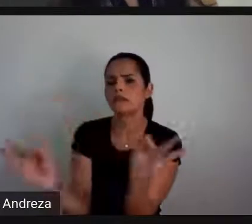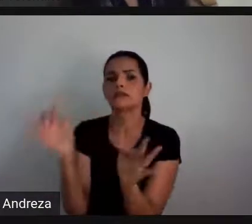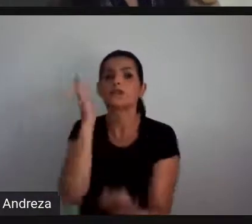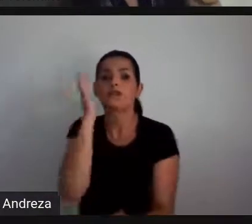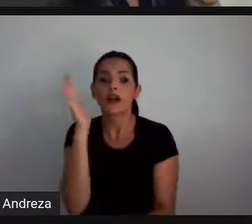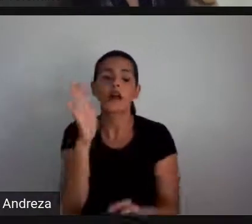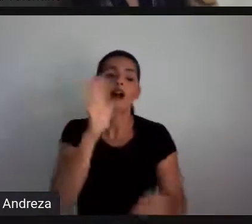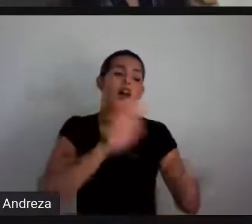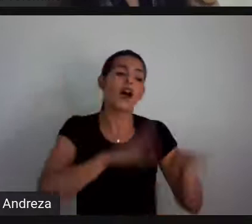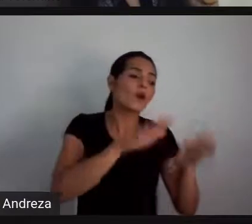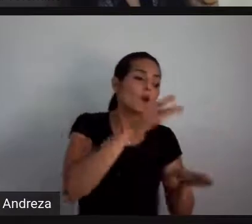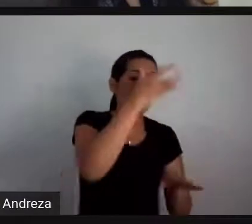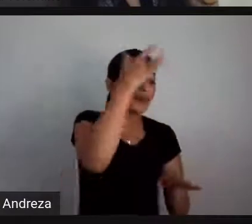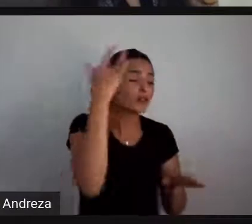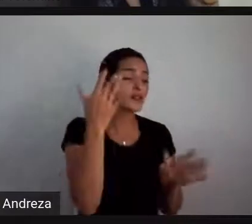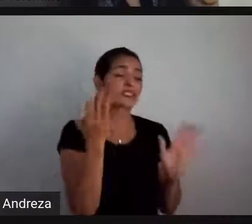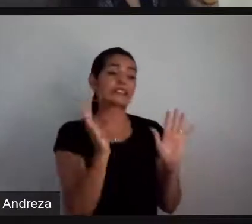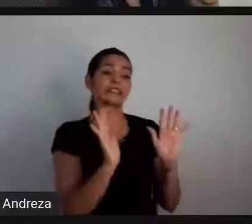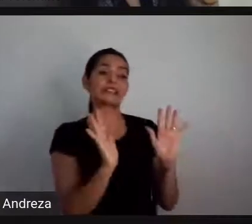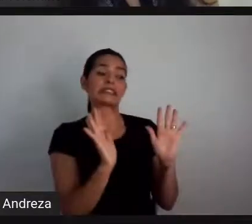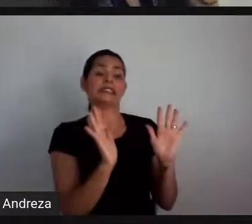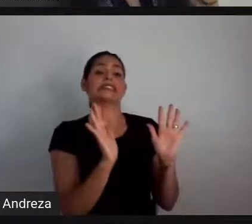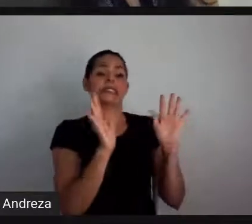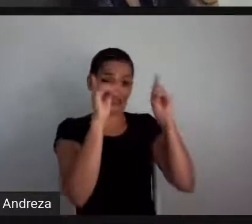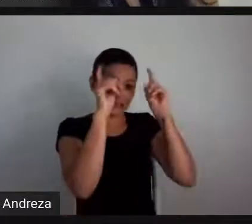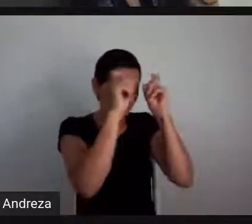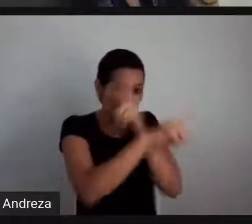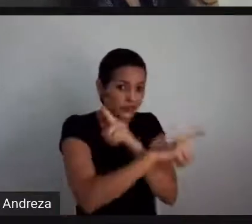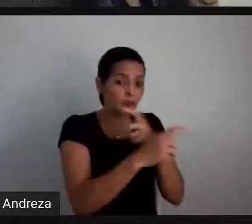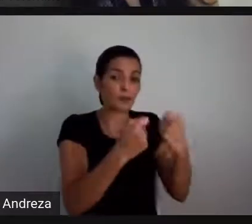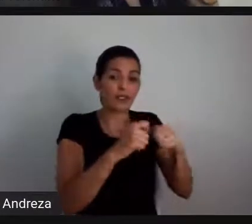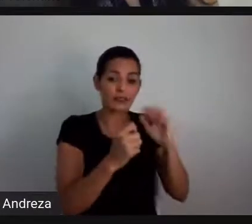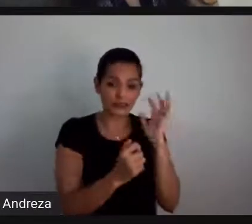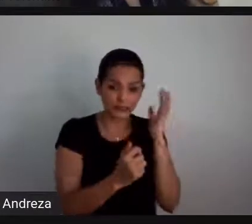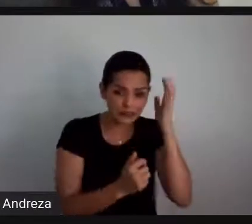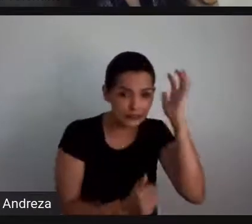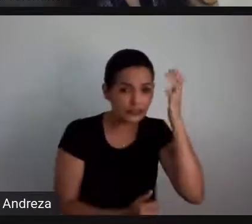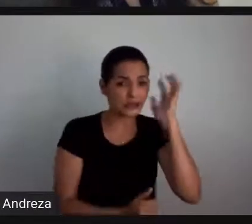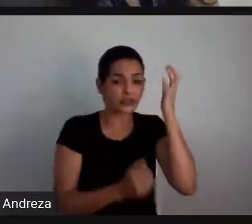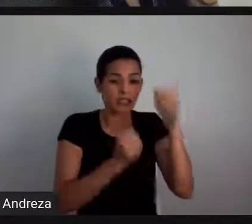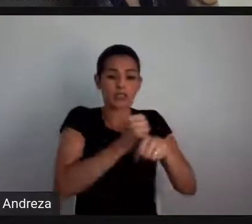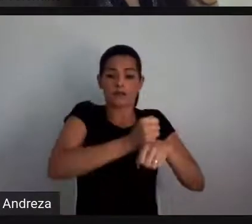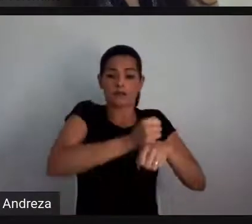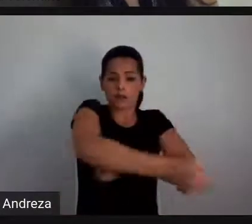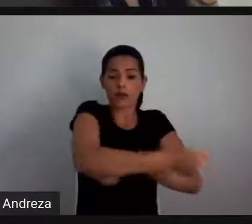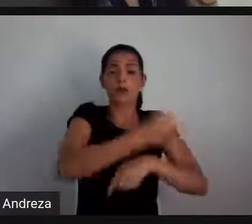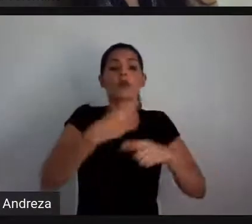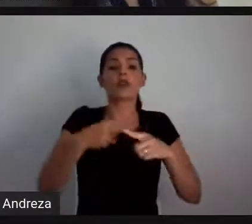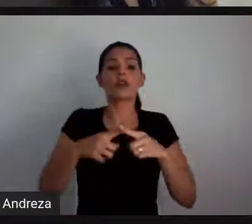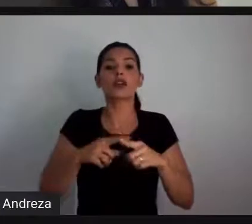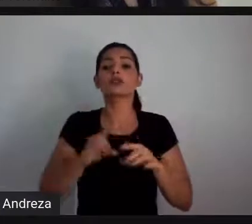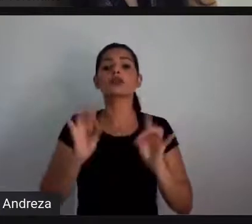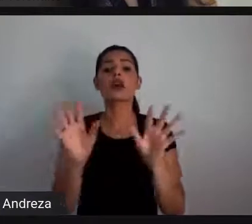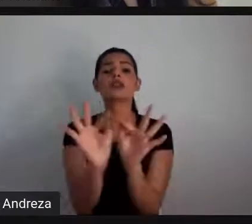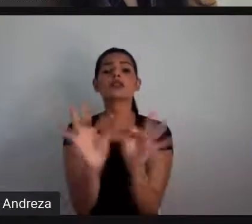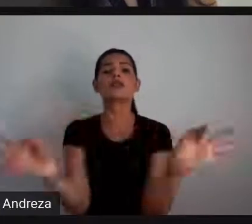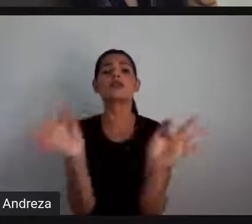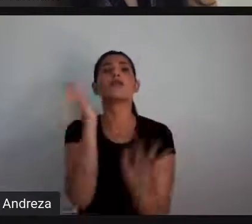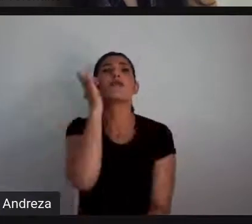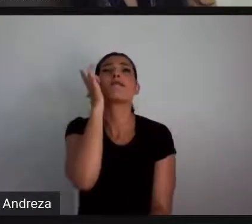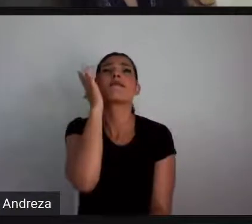mais delicado, vai exigir um pouco mais de esforço. Por que isso? E se fosse simples, só simples,